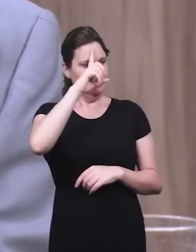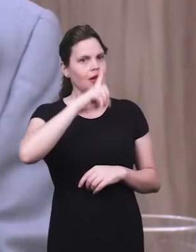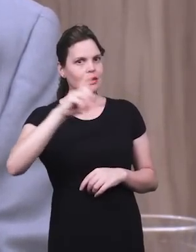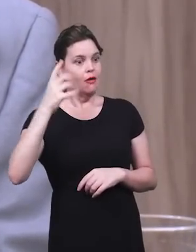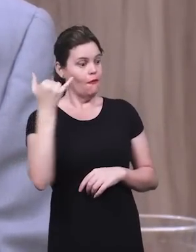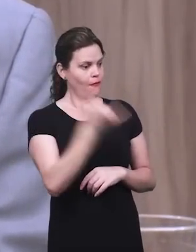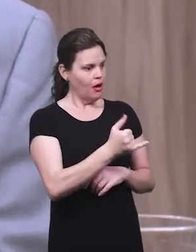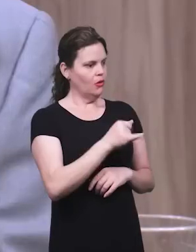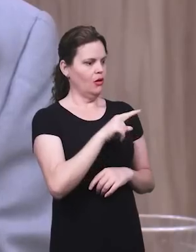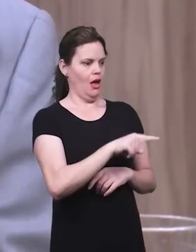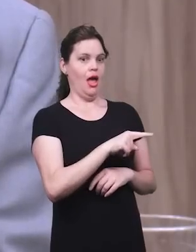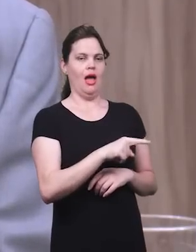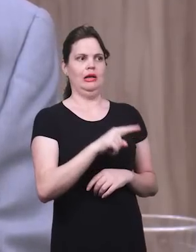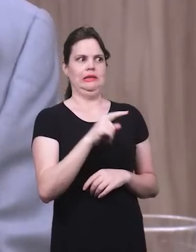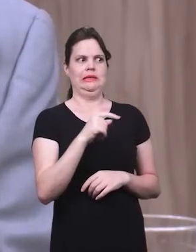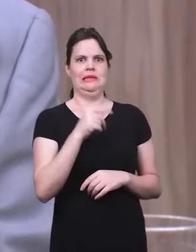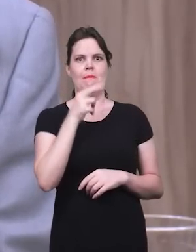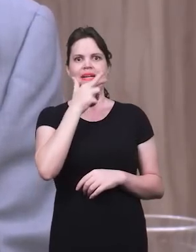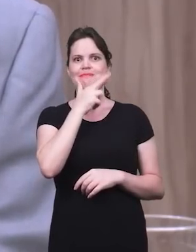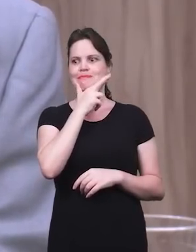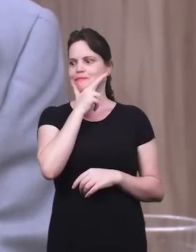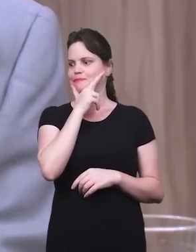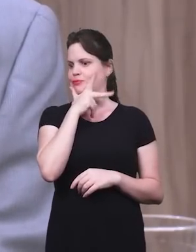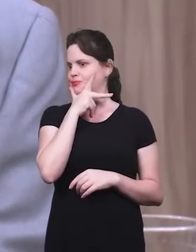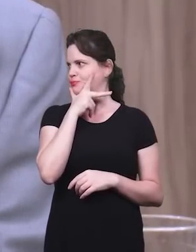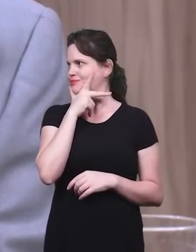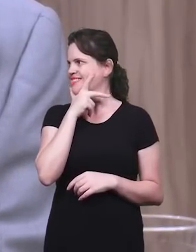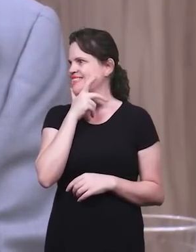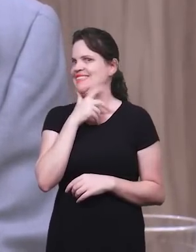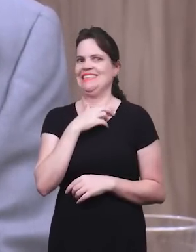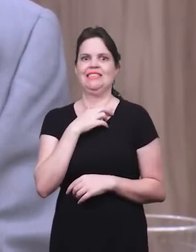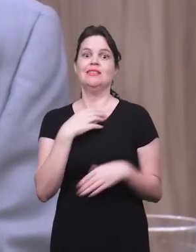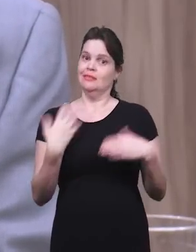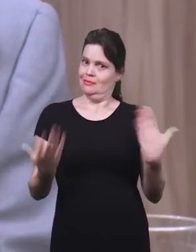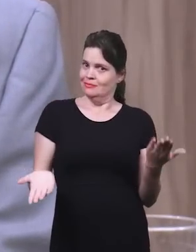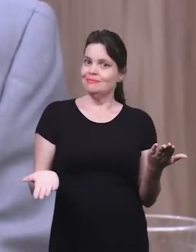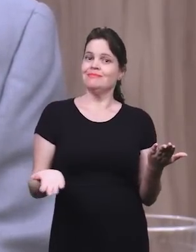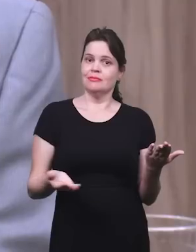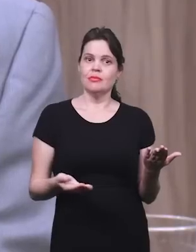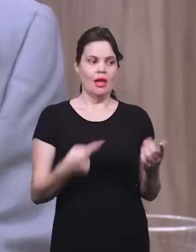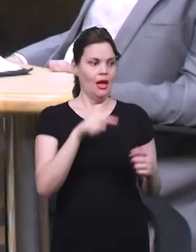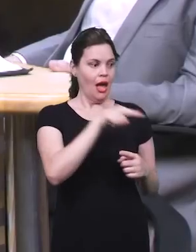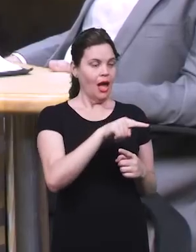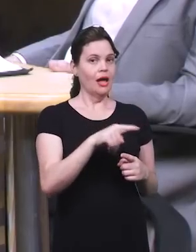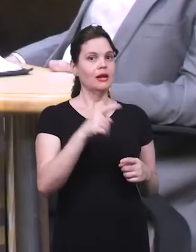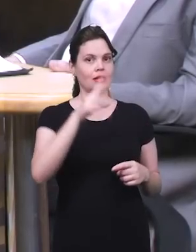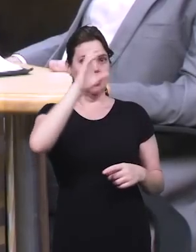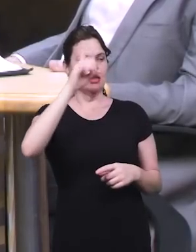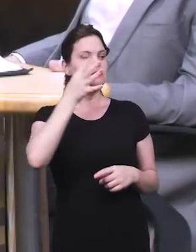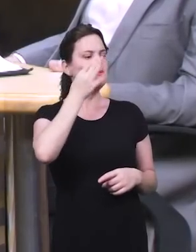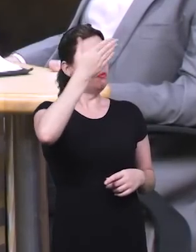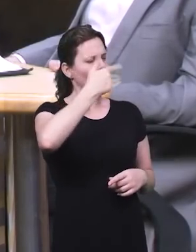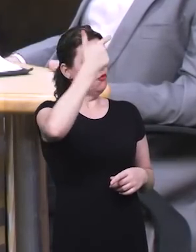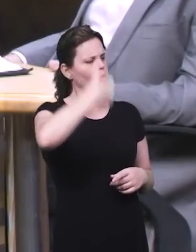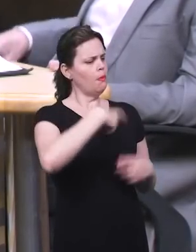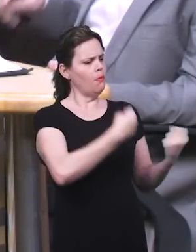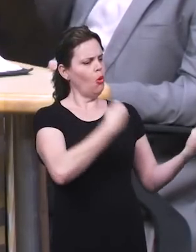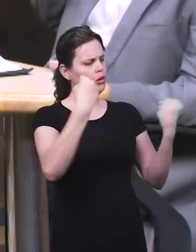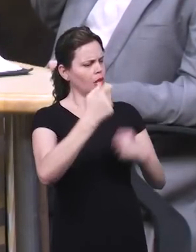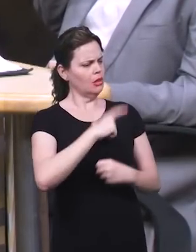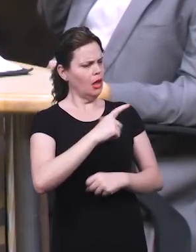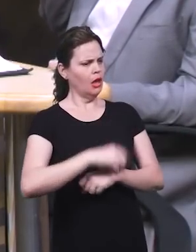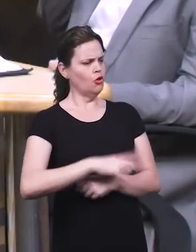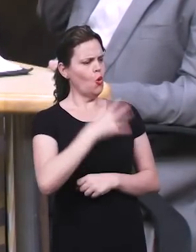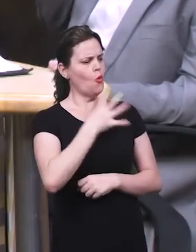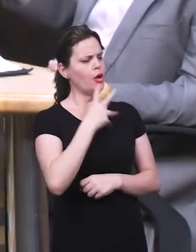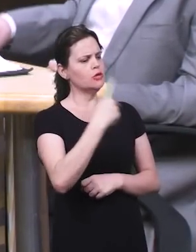para gerar, como tinha poder para saber o que ela estava... A onisciência do Senhor. Às vezes, na nossa família, pode